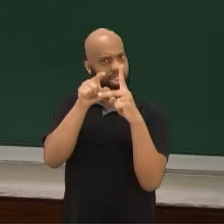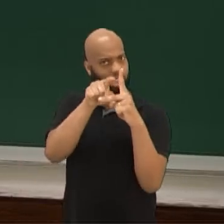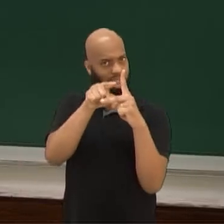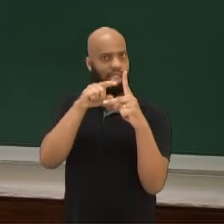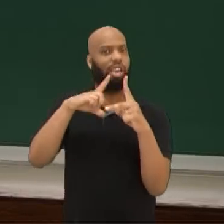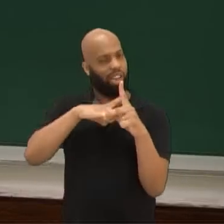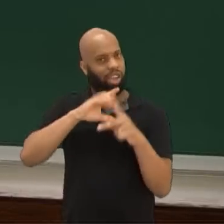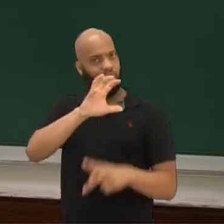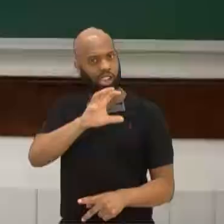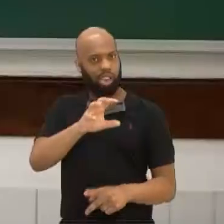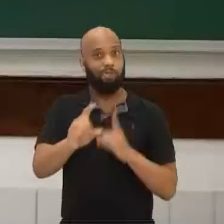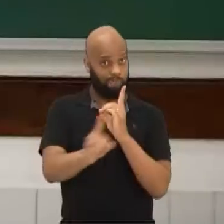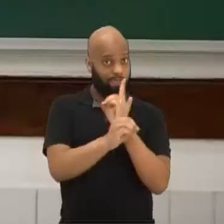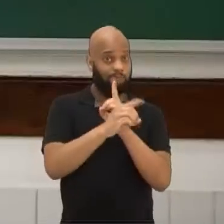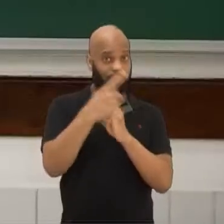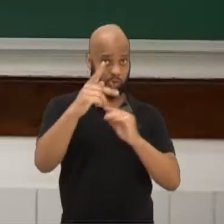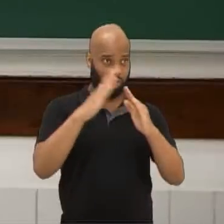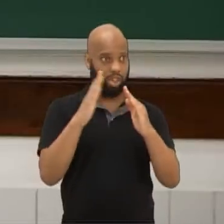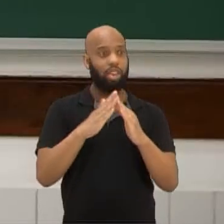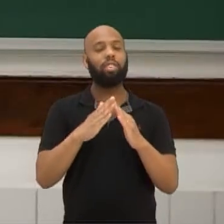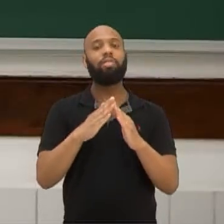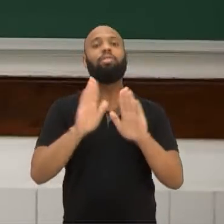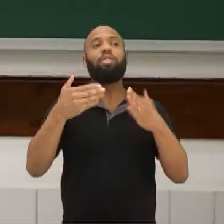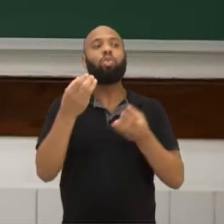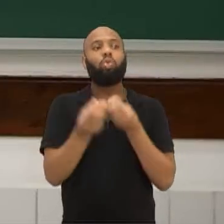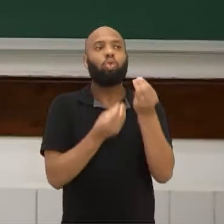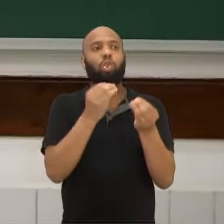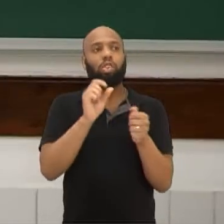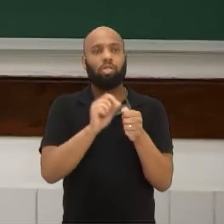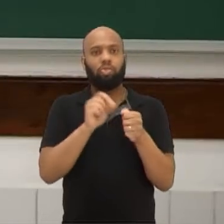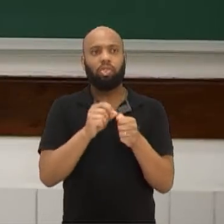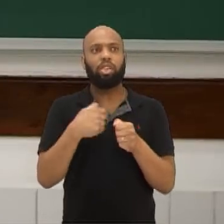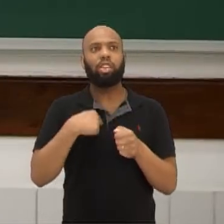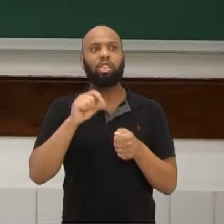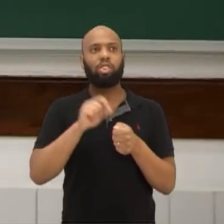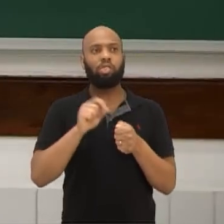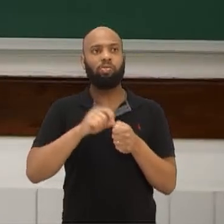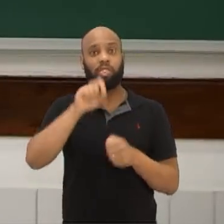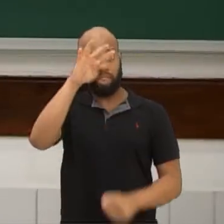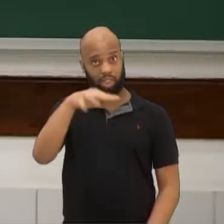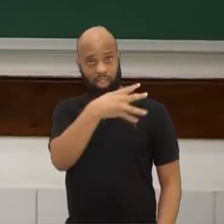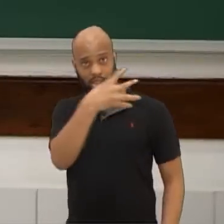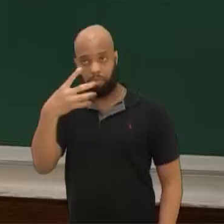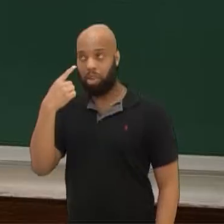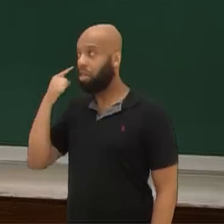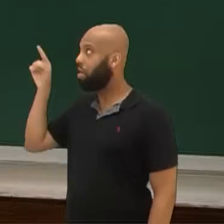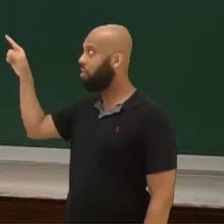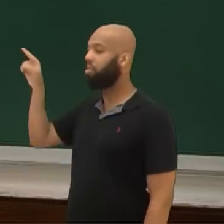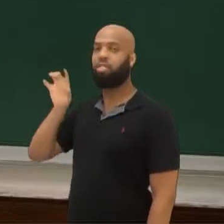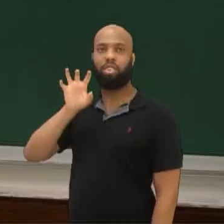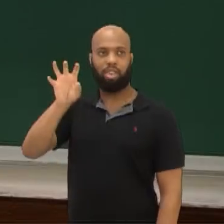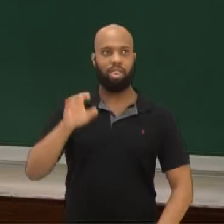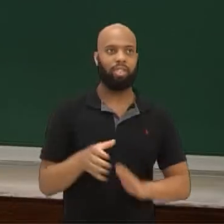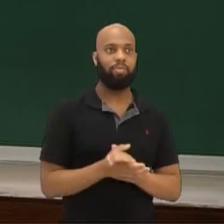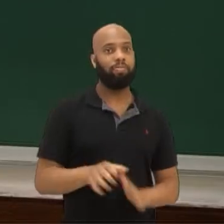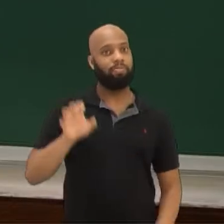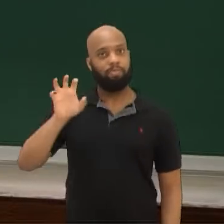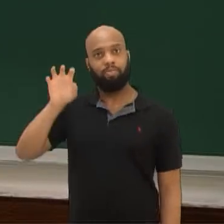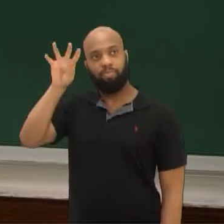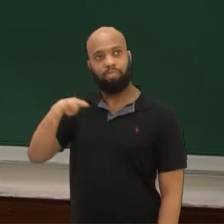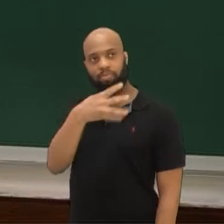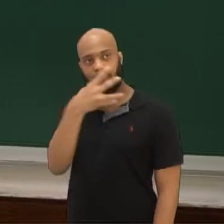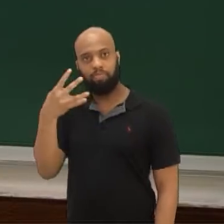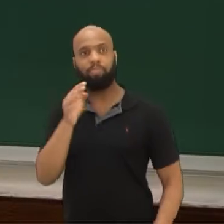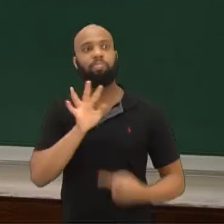que esse 1/4 da volta. Aí, para isso, para registrar, o que a professora fez? A professora fez uma tabelinha, certo? E essa tabelinha